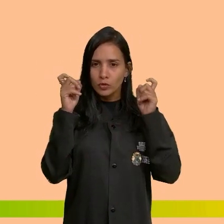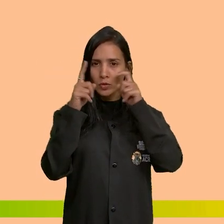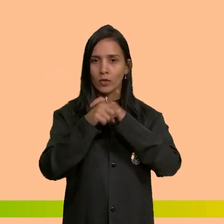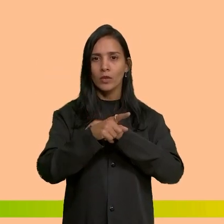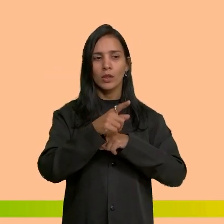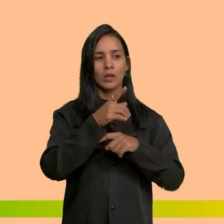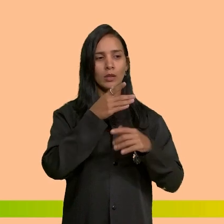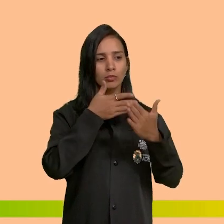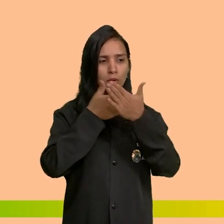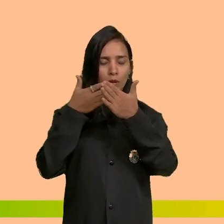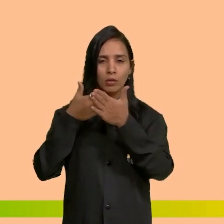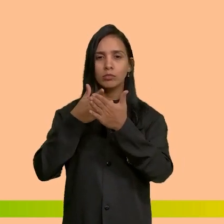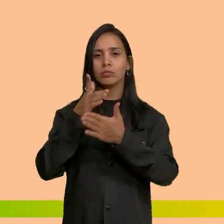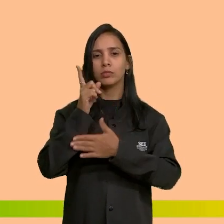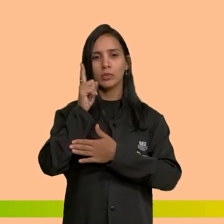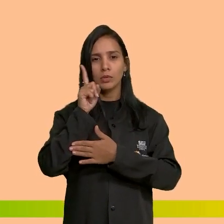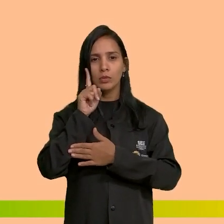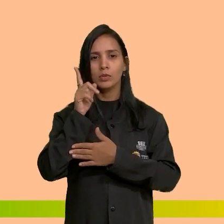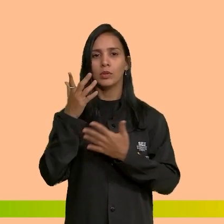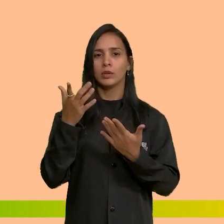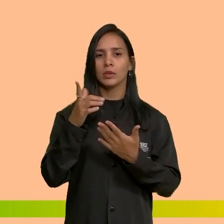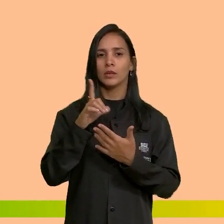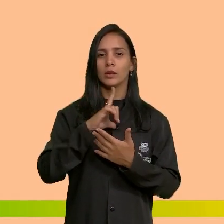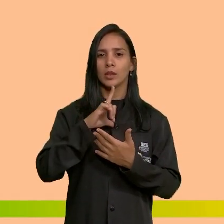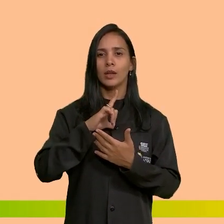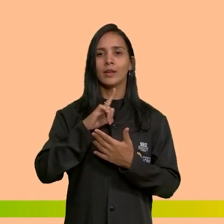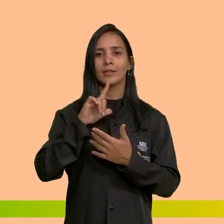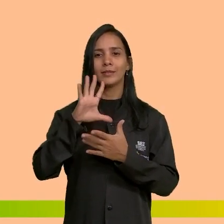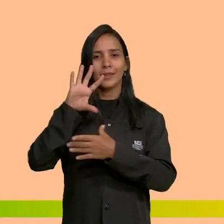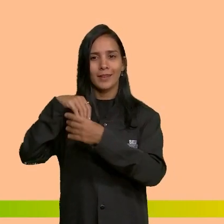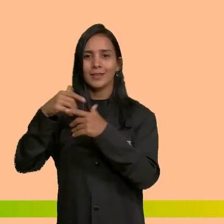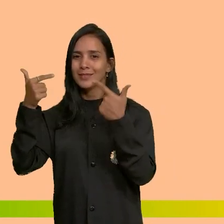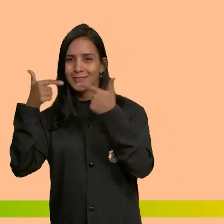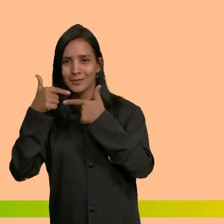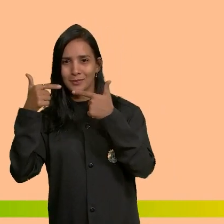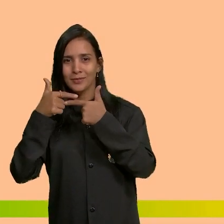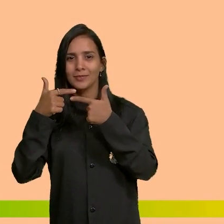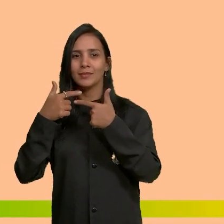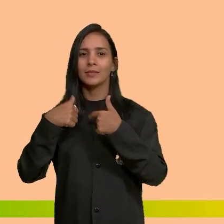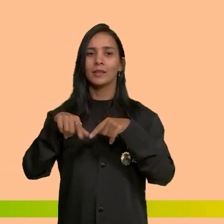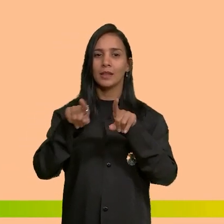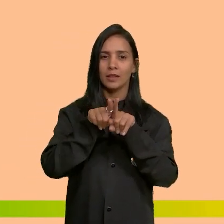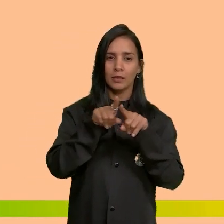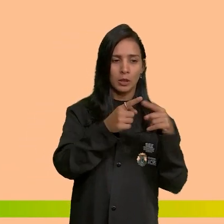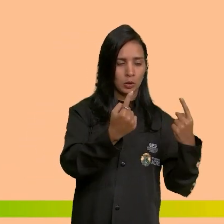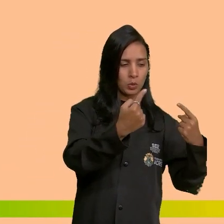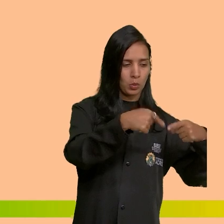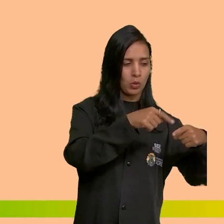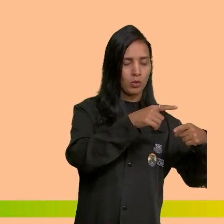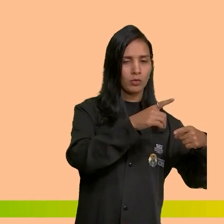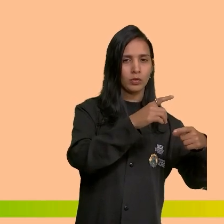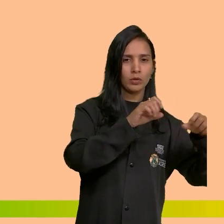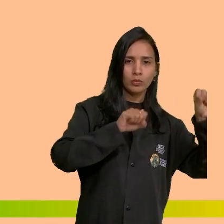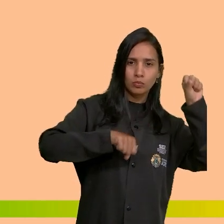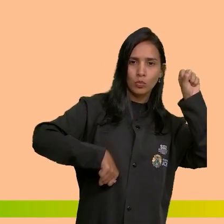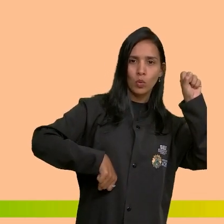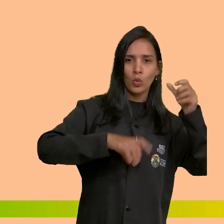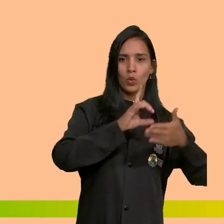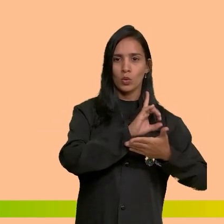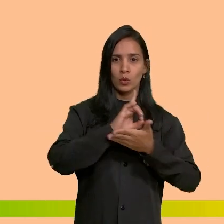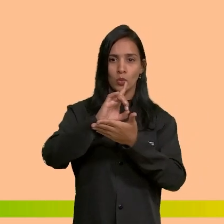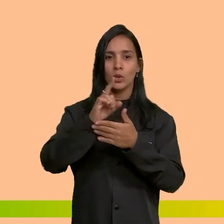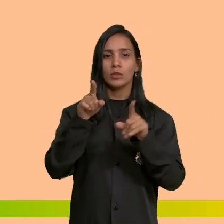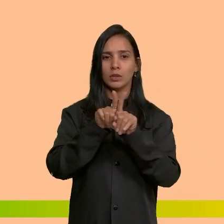e riso para o público. E conflitos com o herói, obviamente, que é a tragédia.